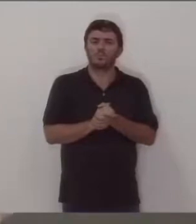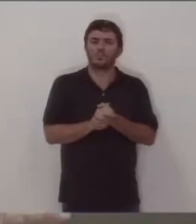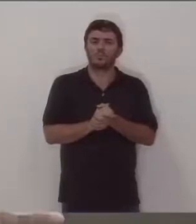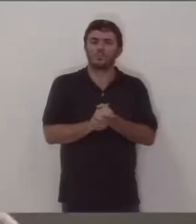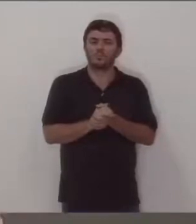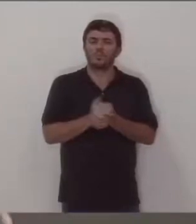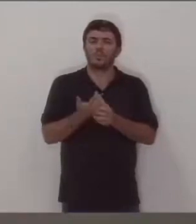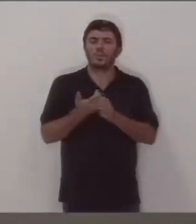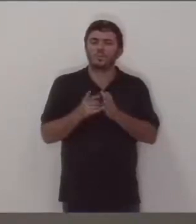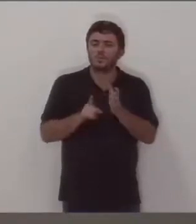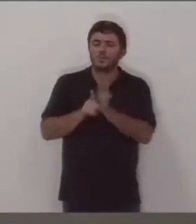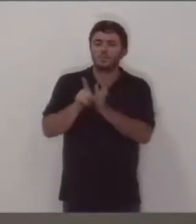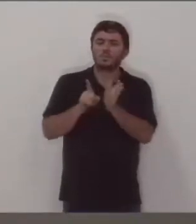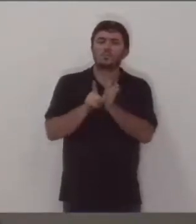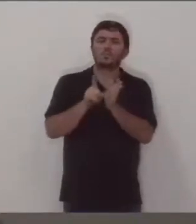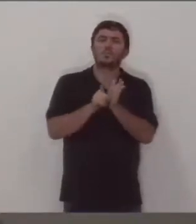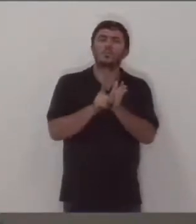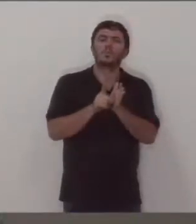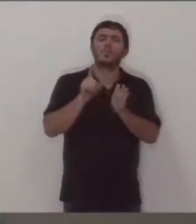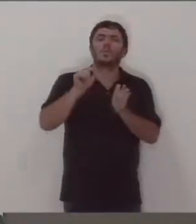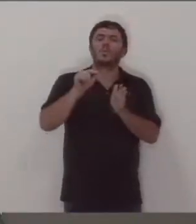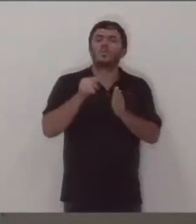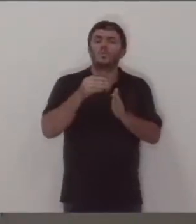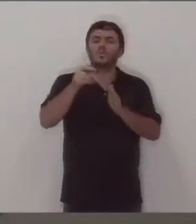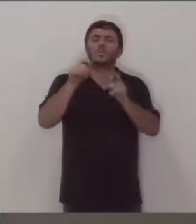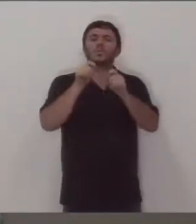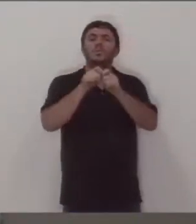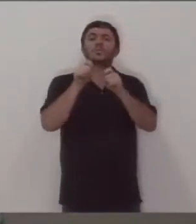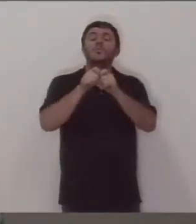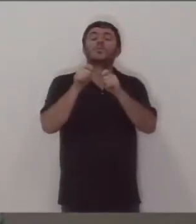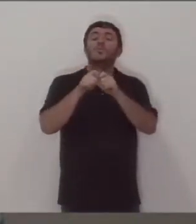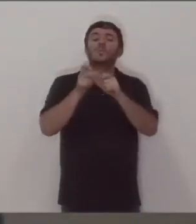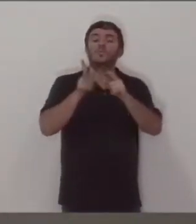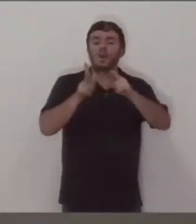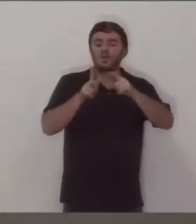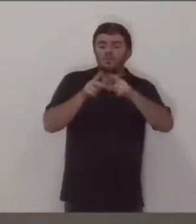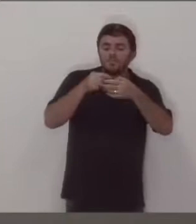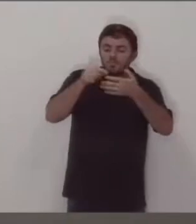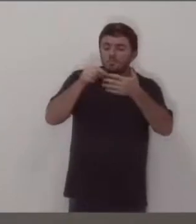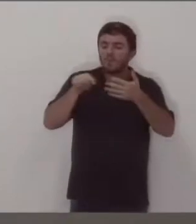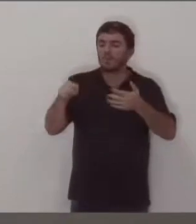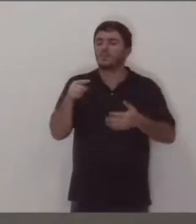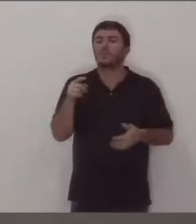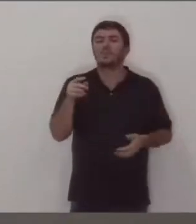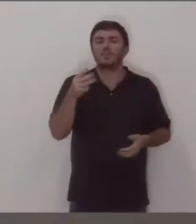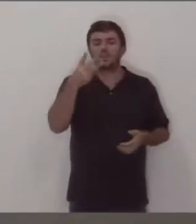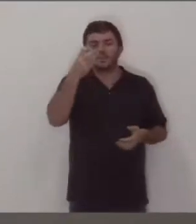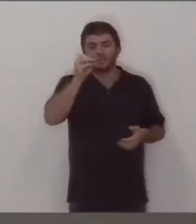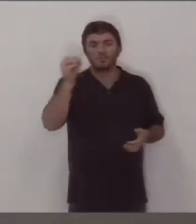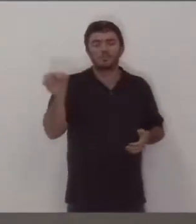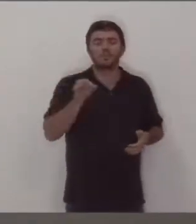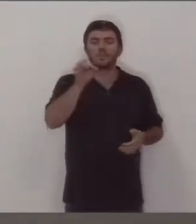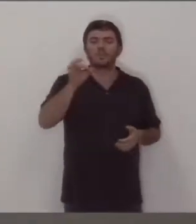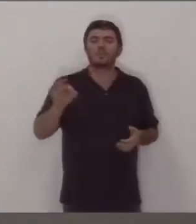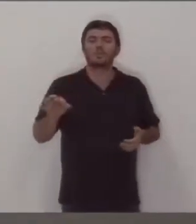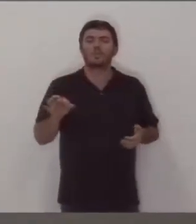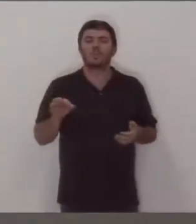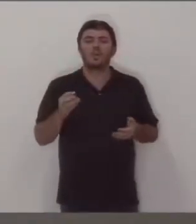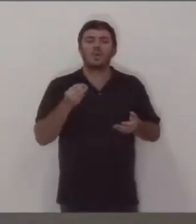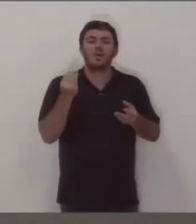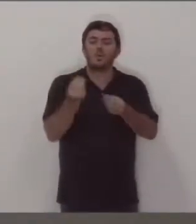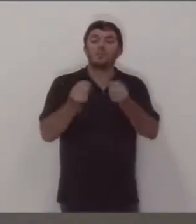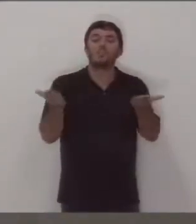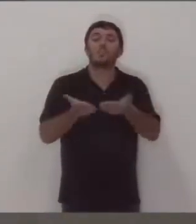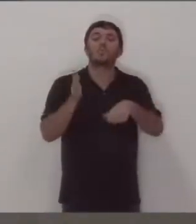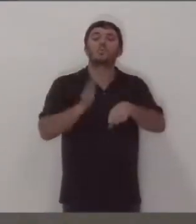tem como escapar delas. O que foi feito para corrigir esses 40%? Como está a situação hoje? E o que vai ser pensado